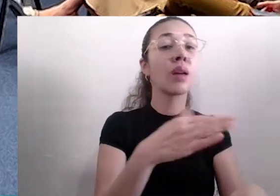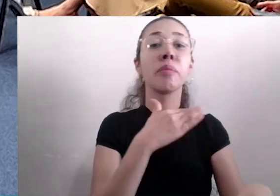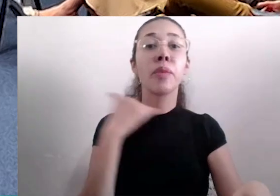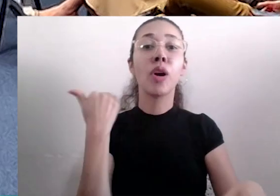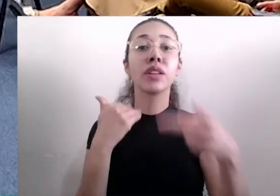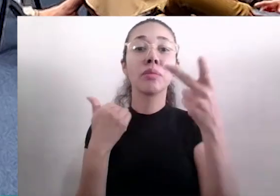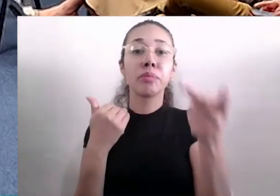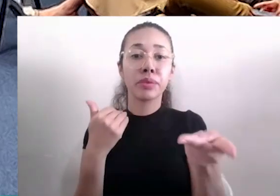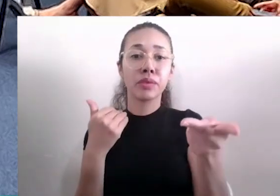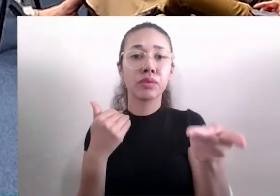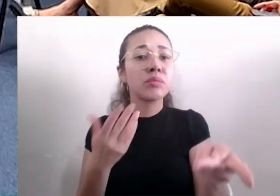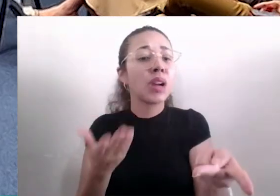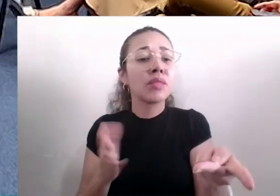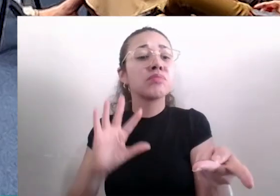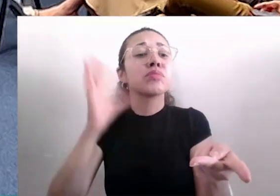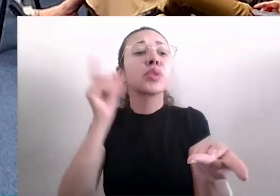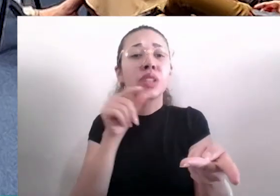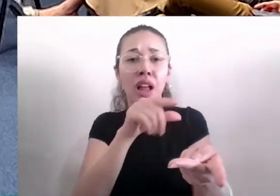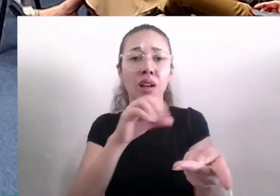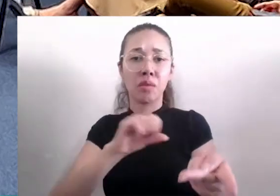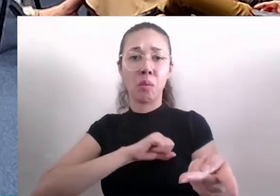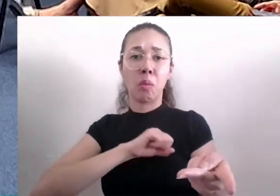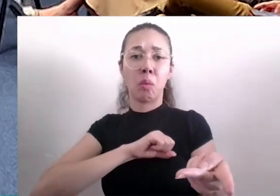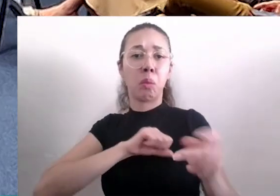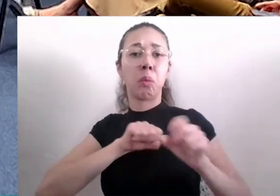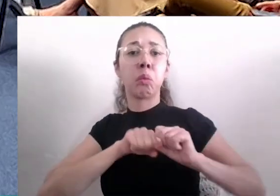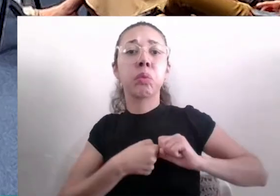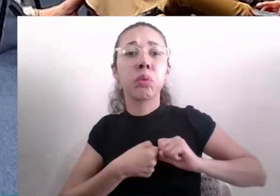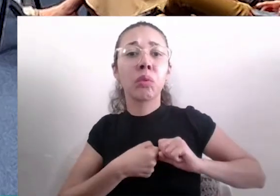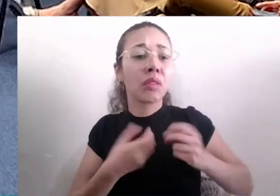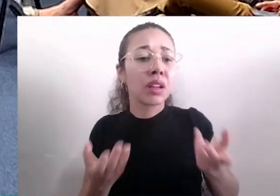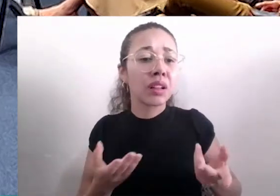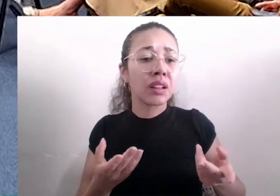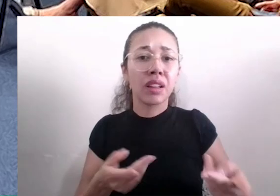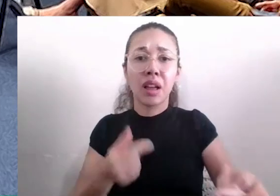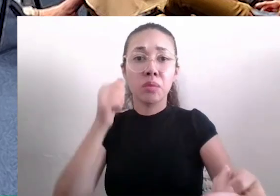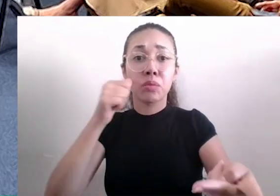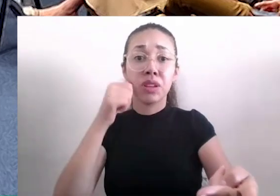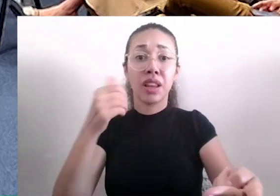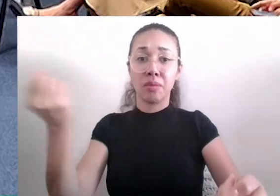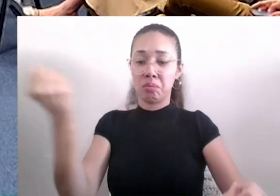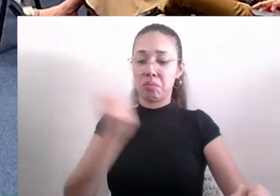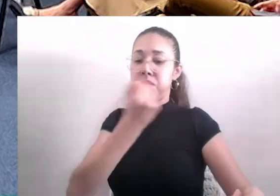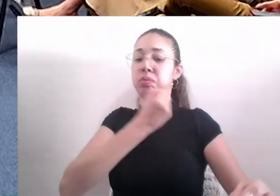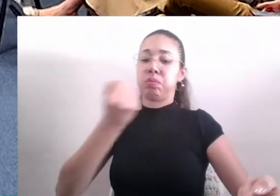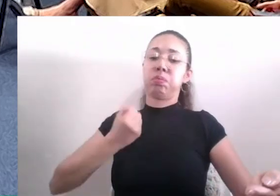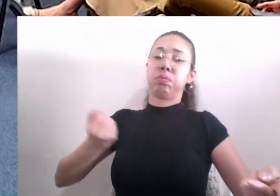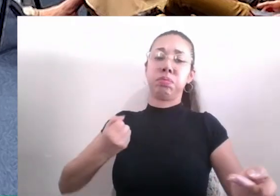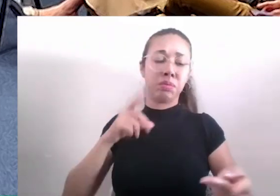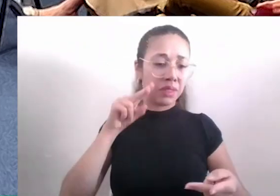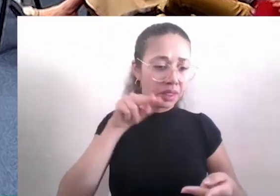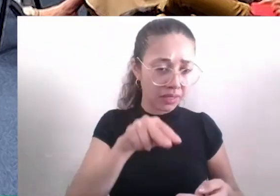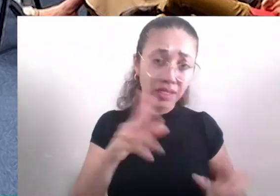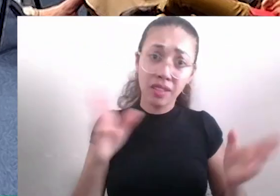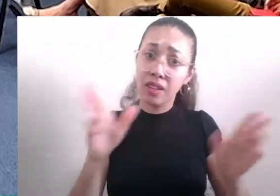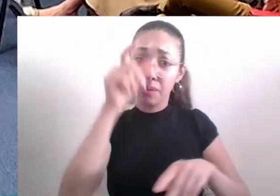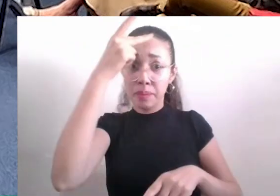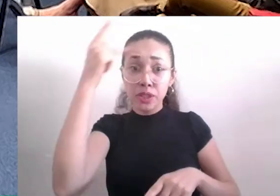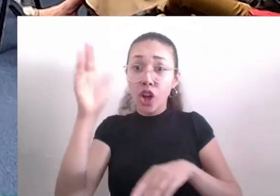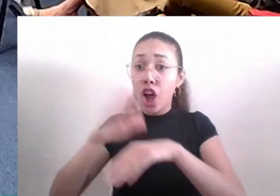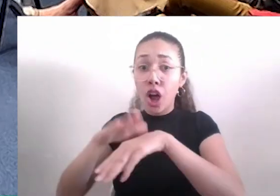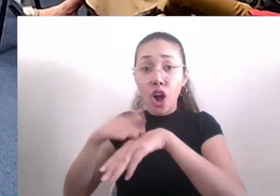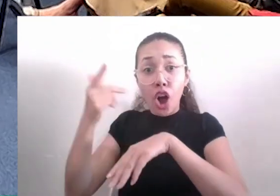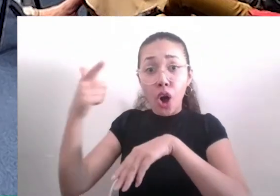ataque cardíaco Como assim encontrada morta a mulher tá toda desf não assassinada ela foi assassinada por alguém Às vezes